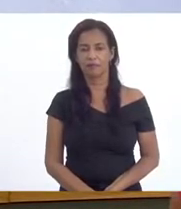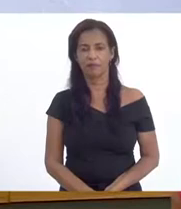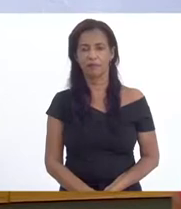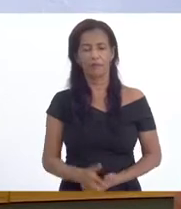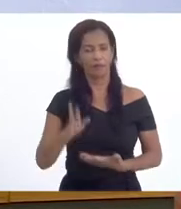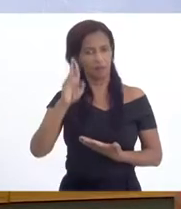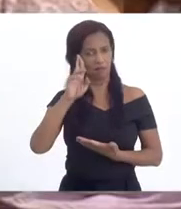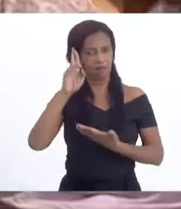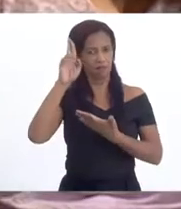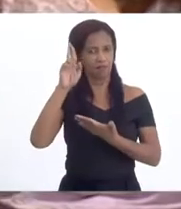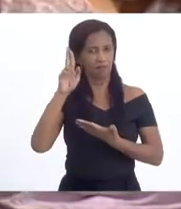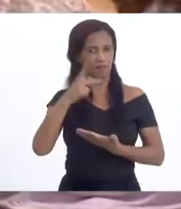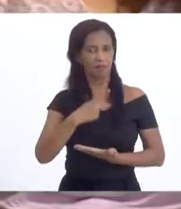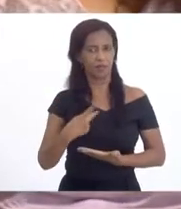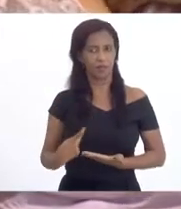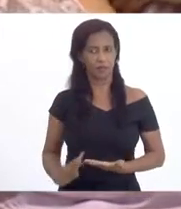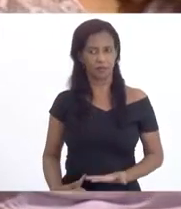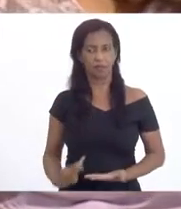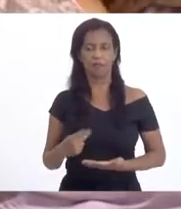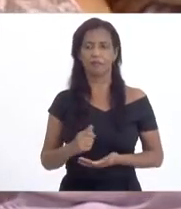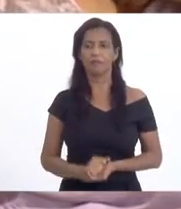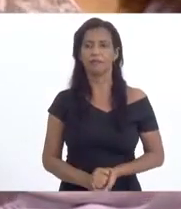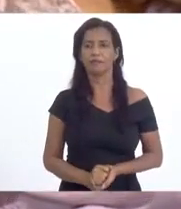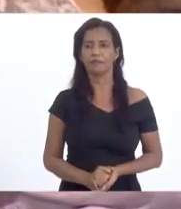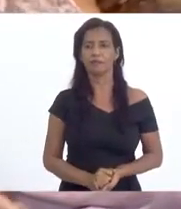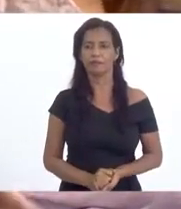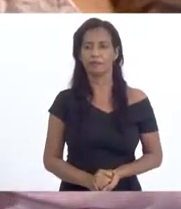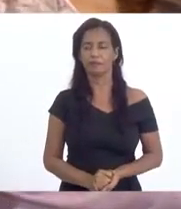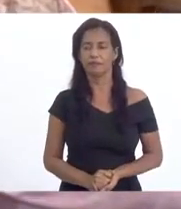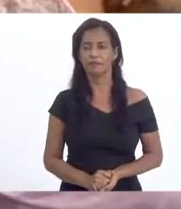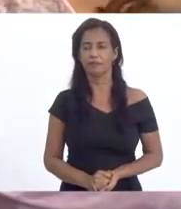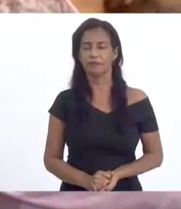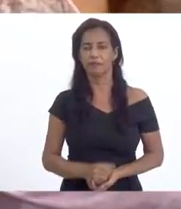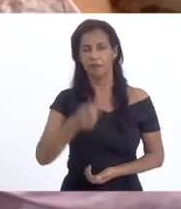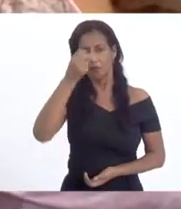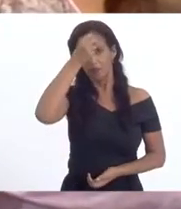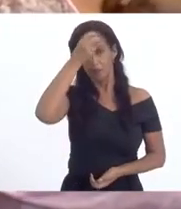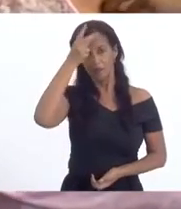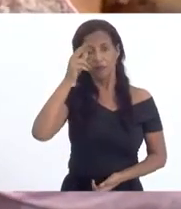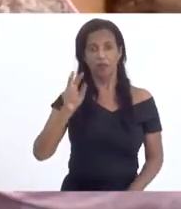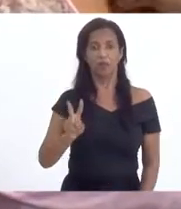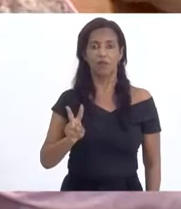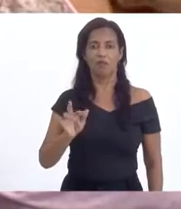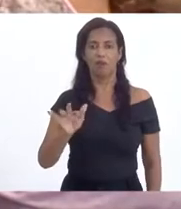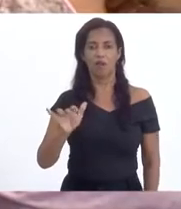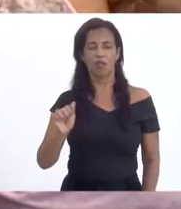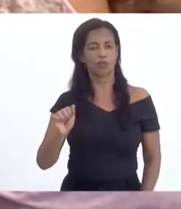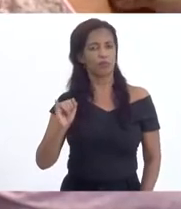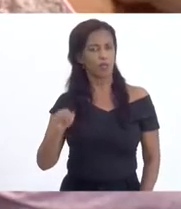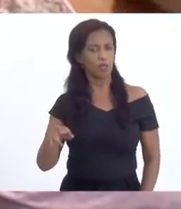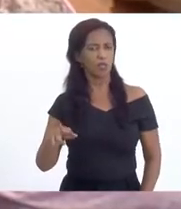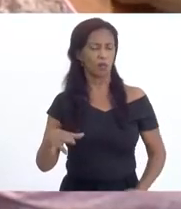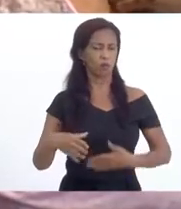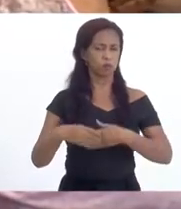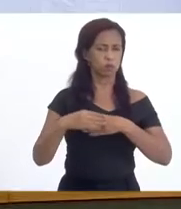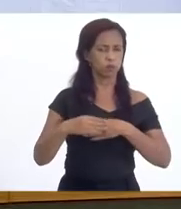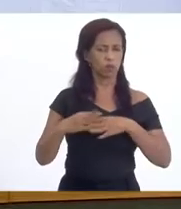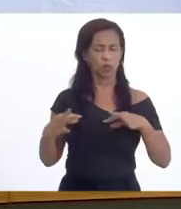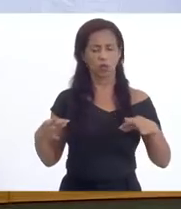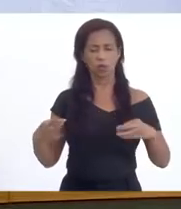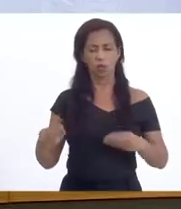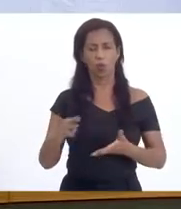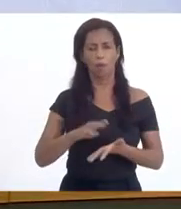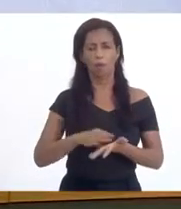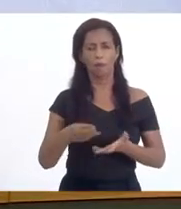Excelentíssimo senhor presidente André Siciliano, prefeito Vladimir, cumprimento também todos os